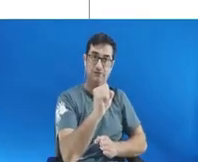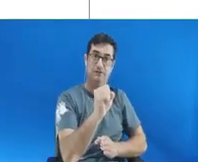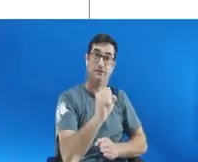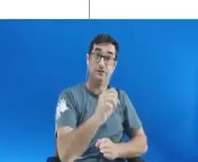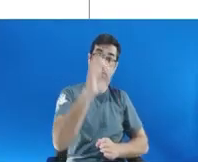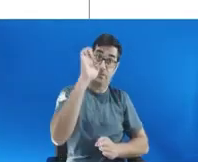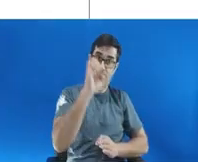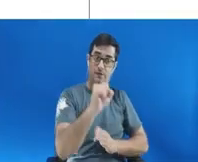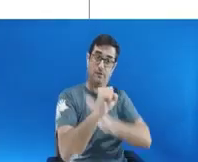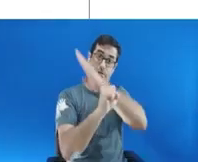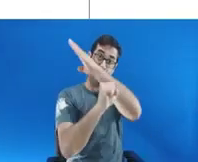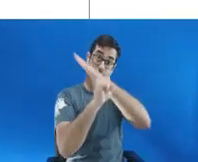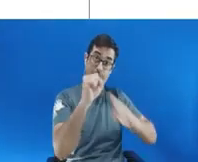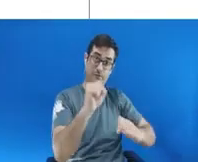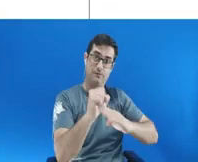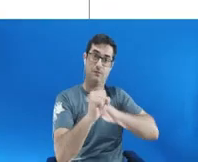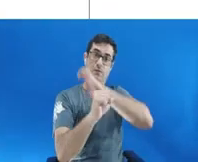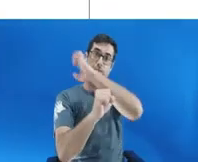desse